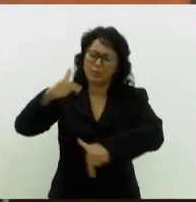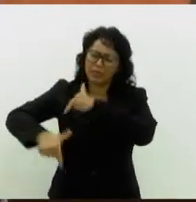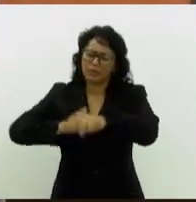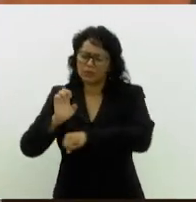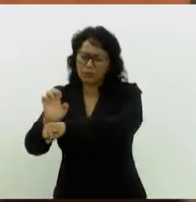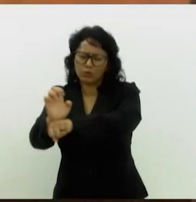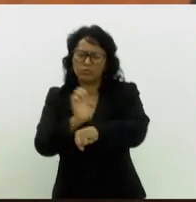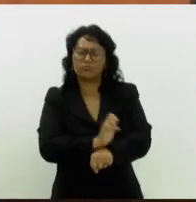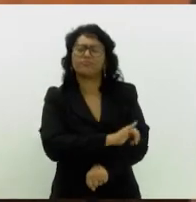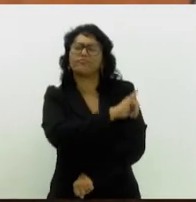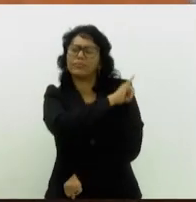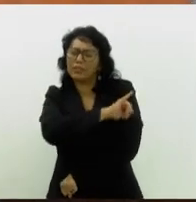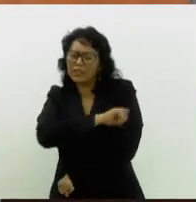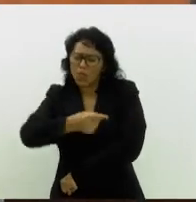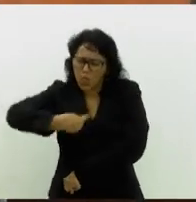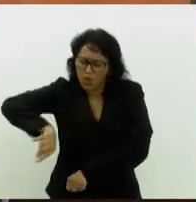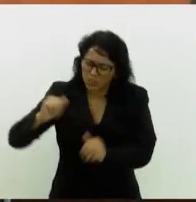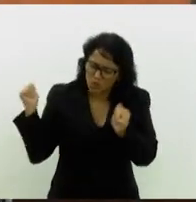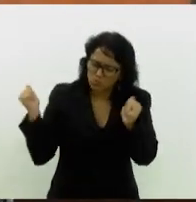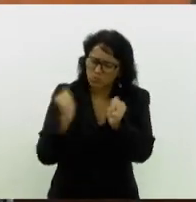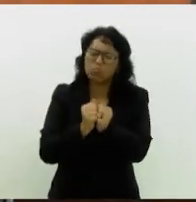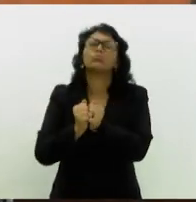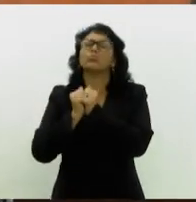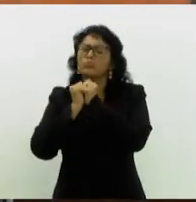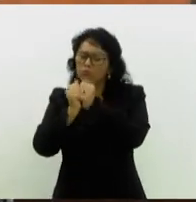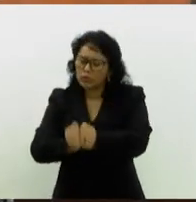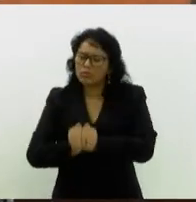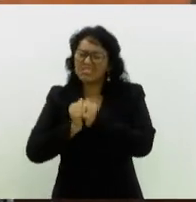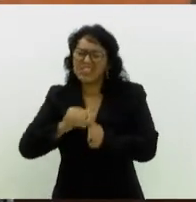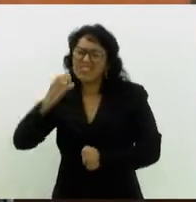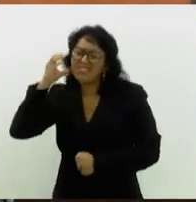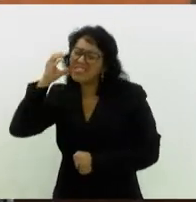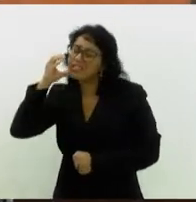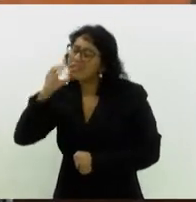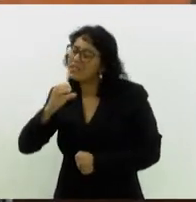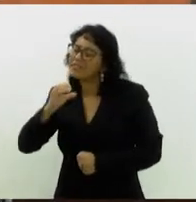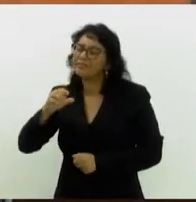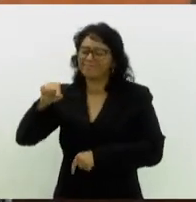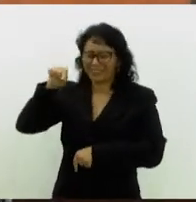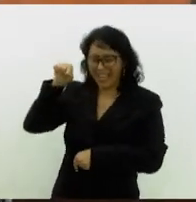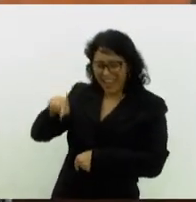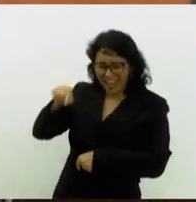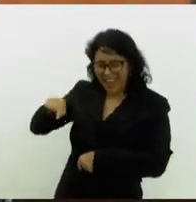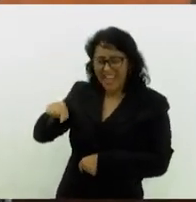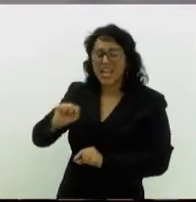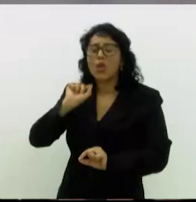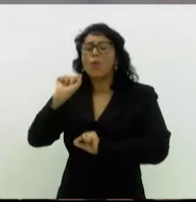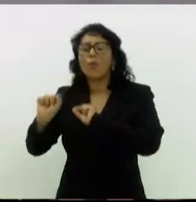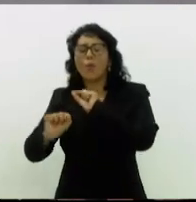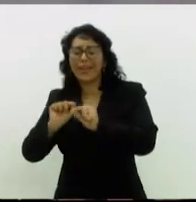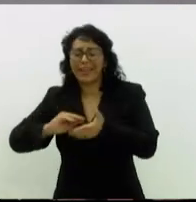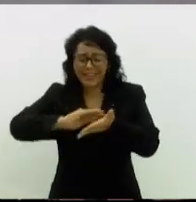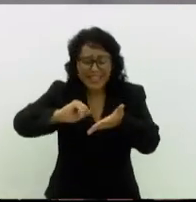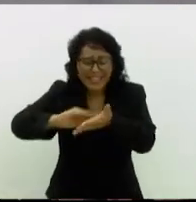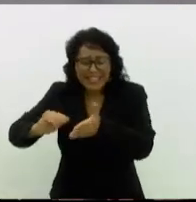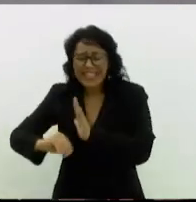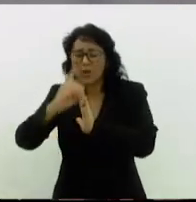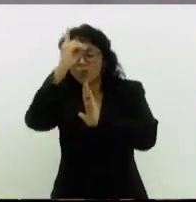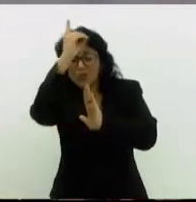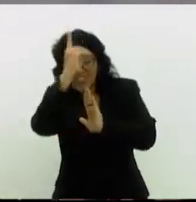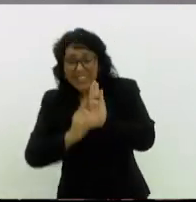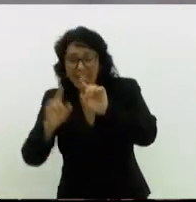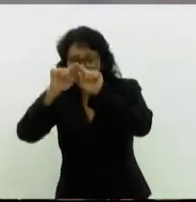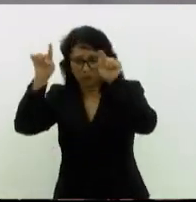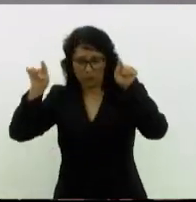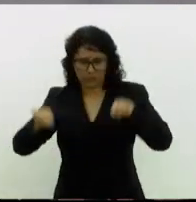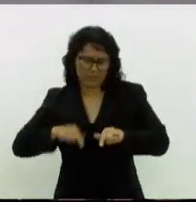o único chefe de poder no estado do Rio de Janeiro hoje que tá dando calote nos servidores reveja essa posição cumpra a lei